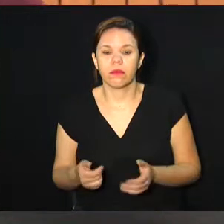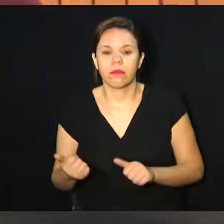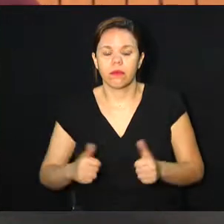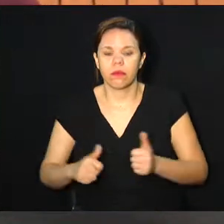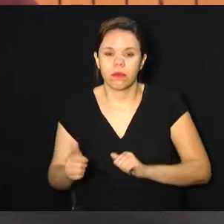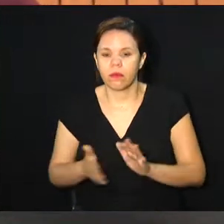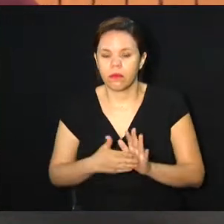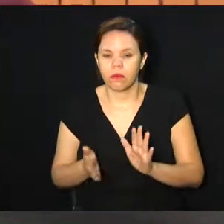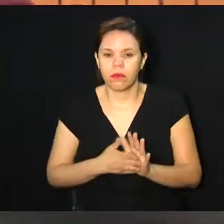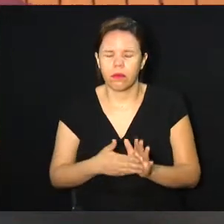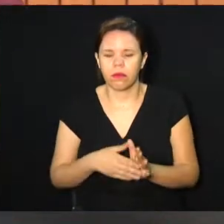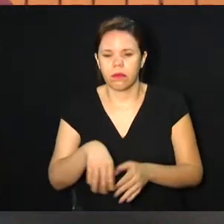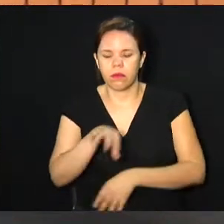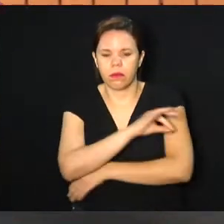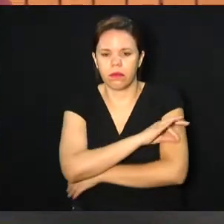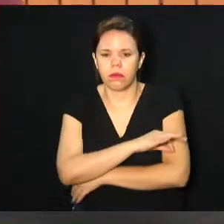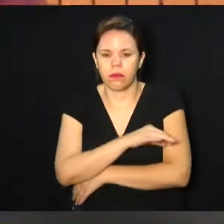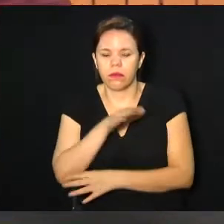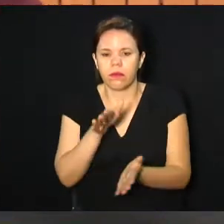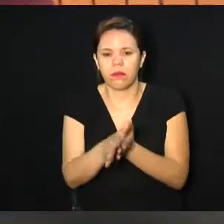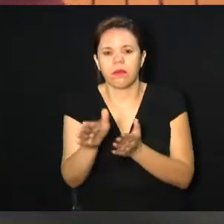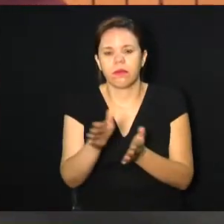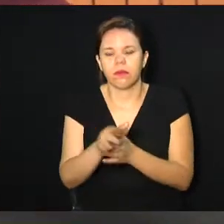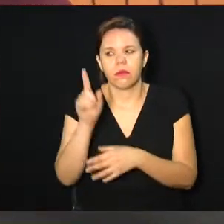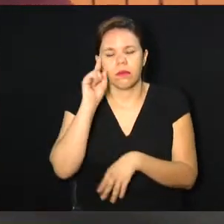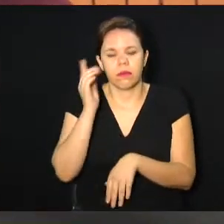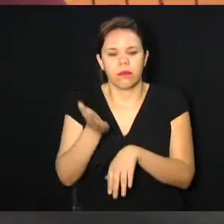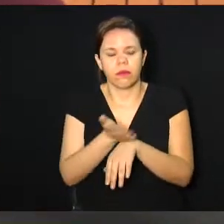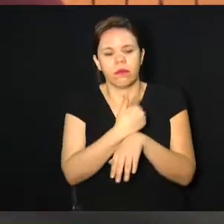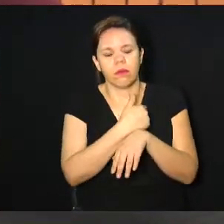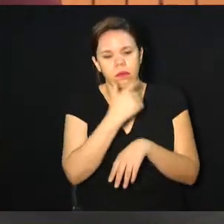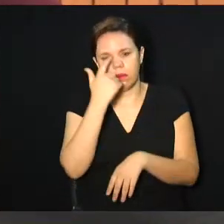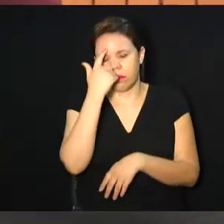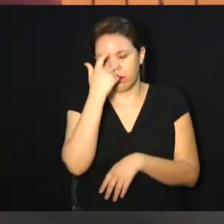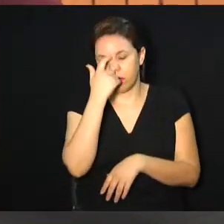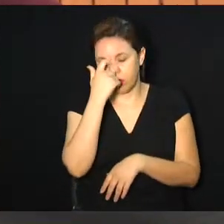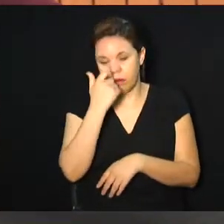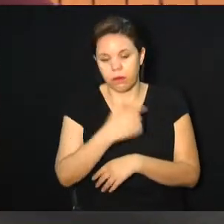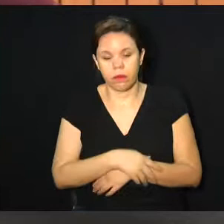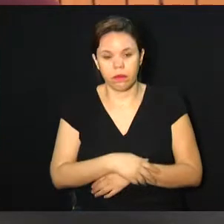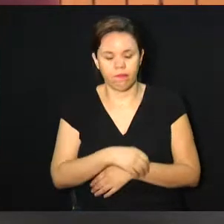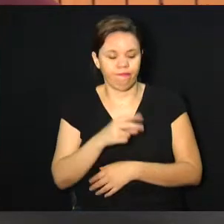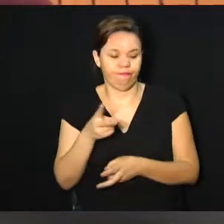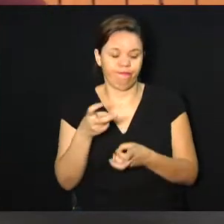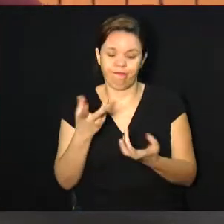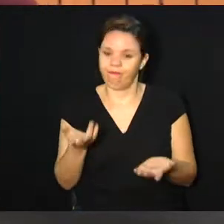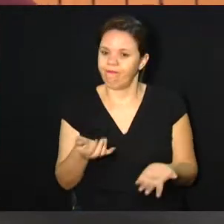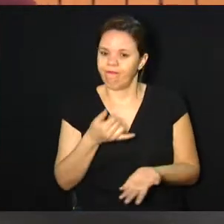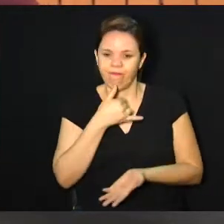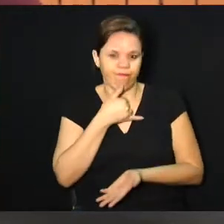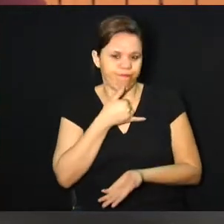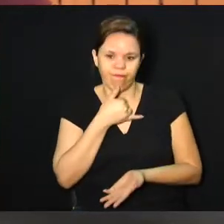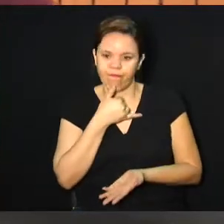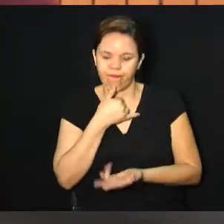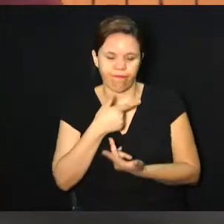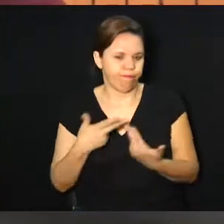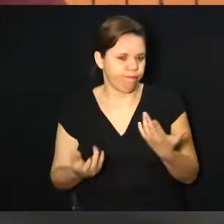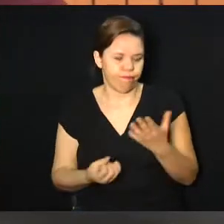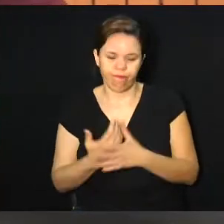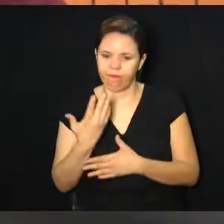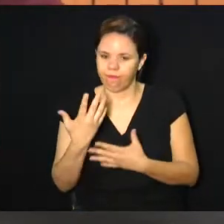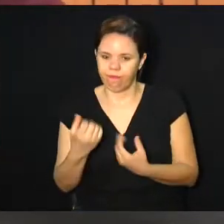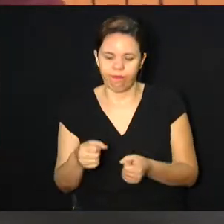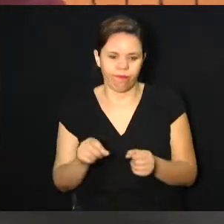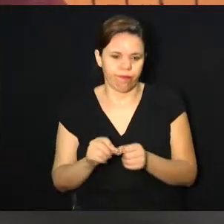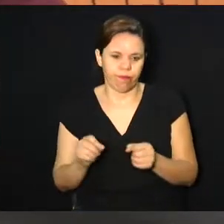proposta pela prefeitura, que tinha sido publicada dias antes. E vimos que, infelizmente, muita coisa não estava sendo